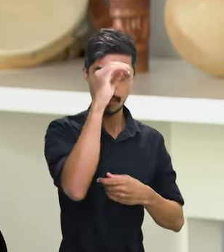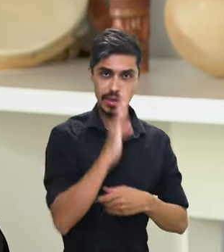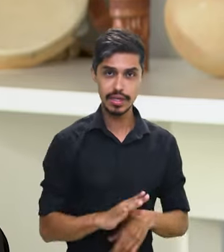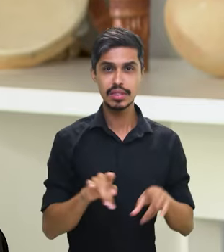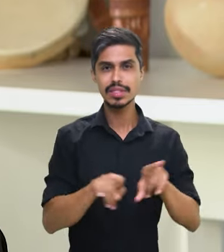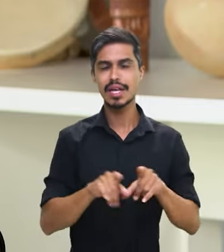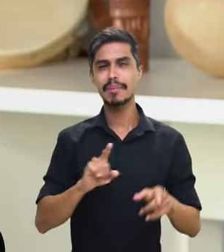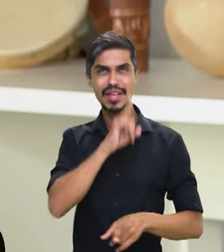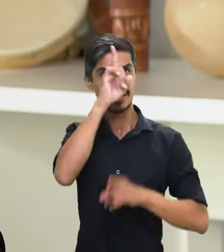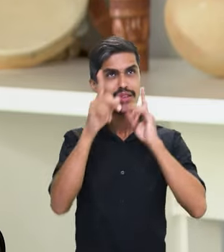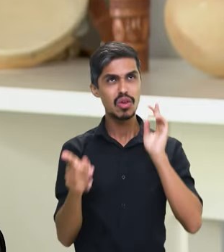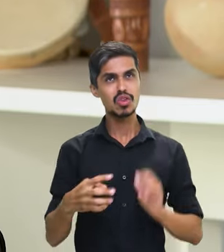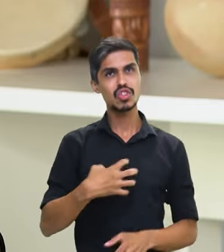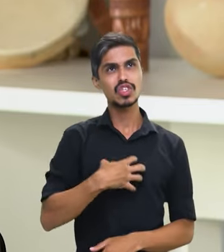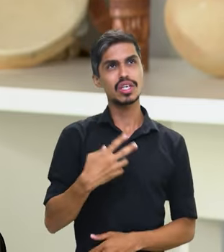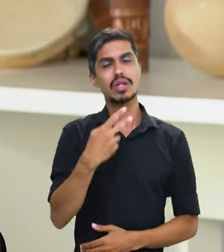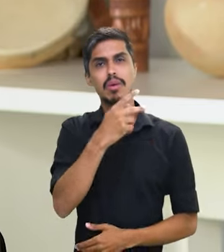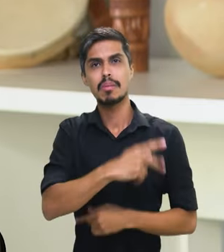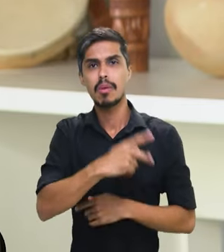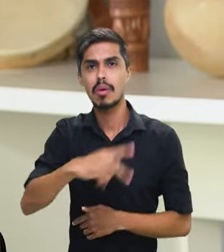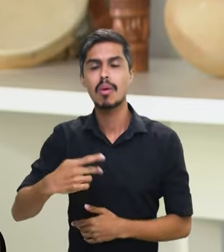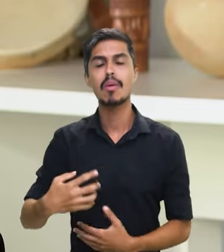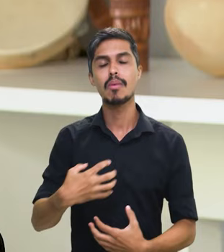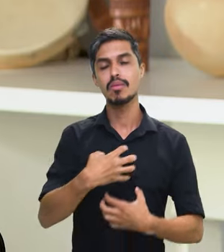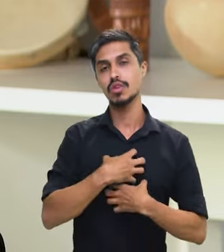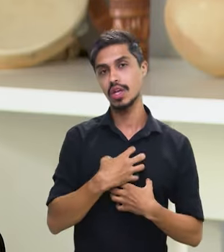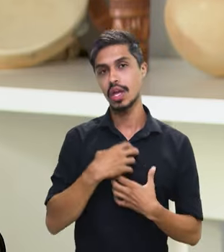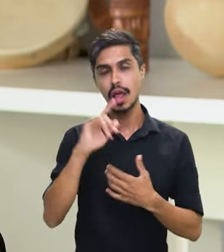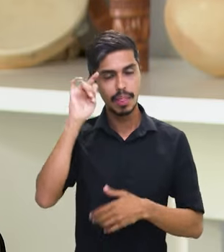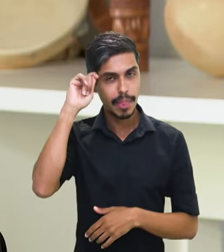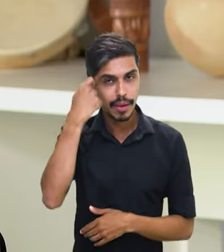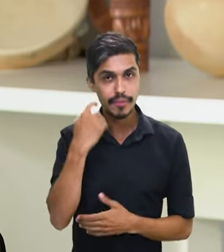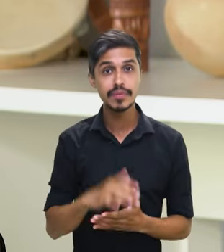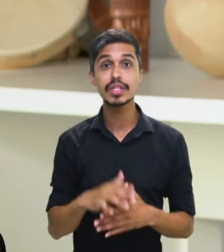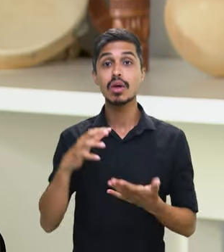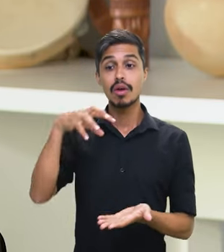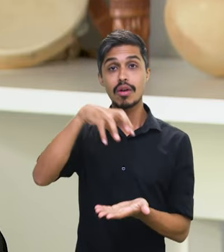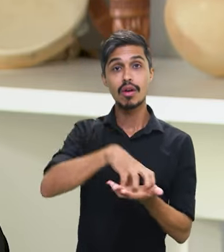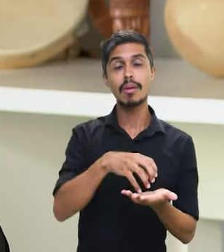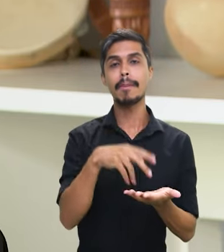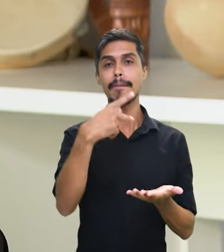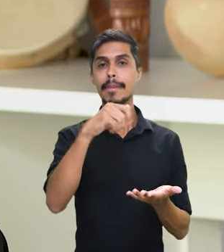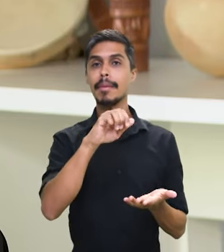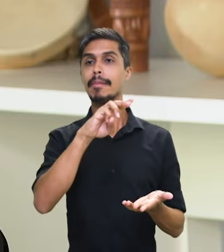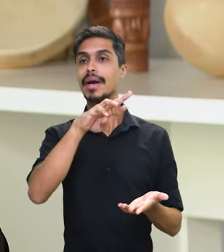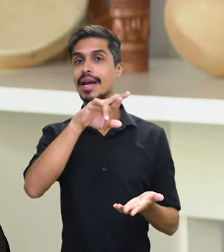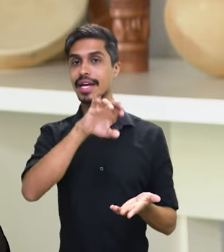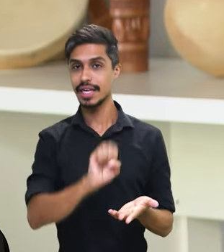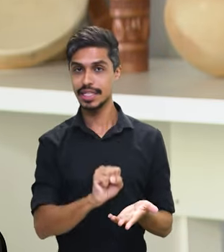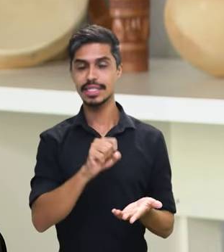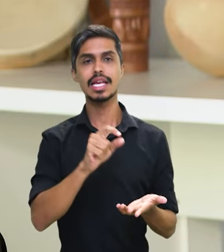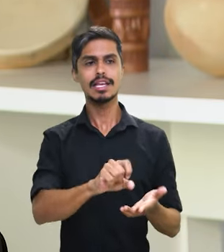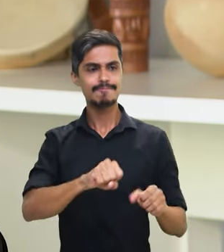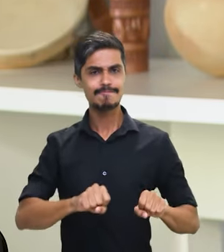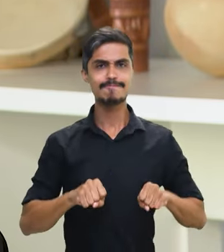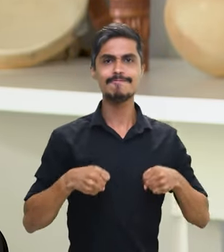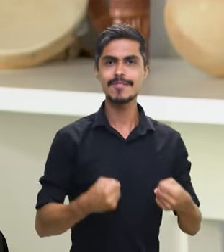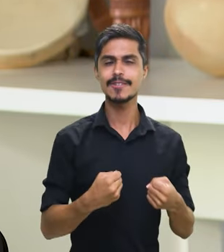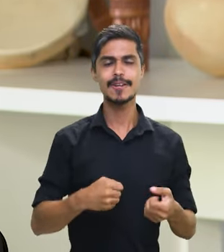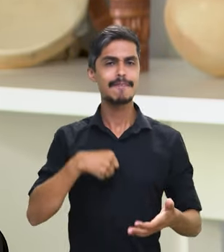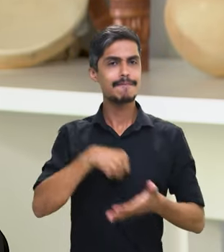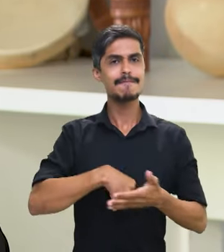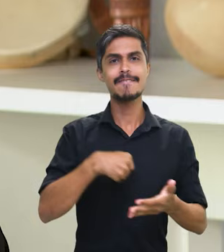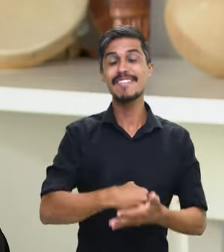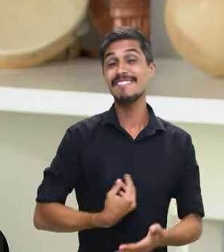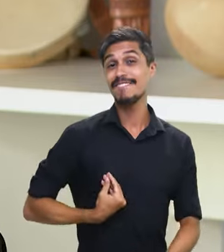dessa população negra. Então, é algo espetacular a Fundação Cultural Palmares existir, resistir, estar